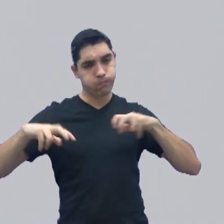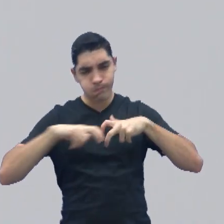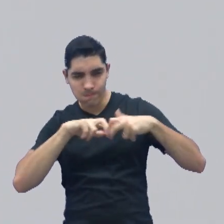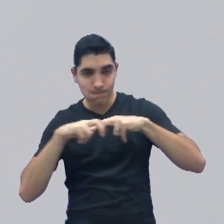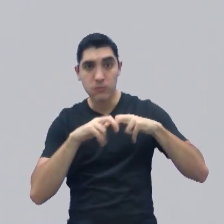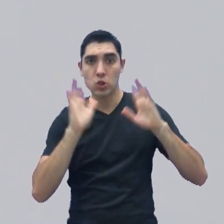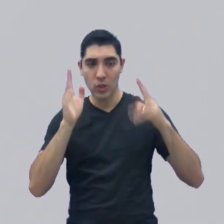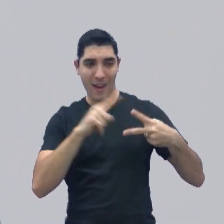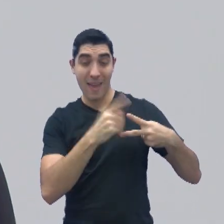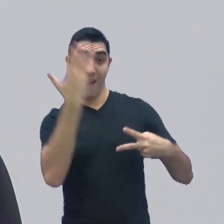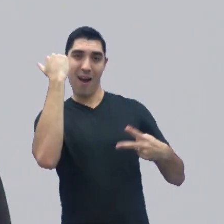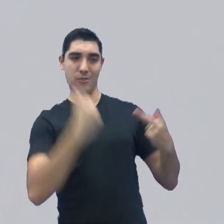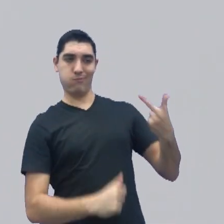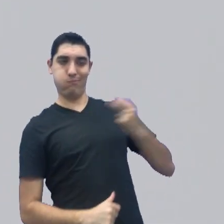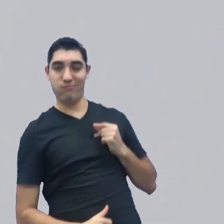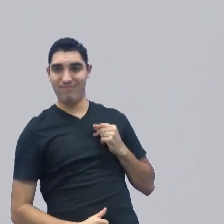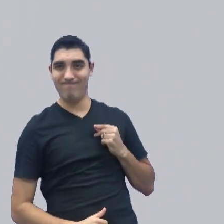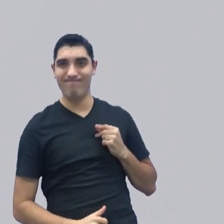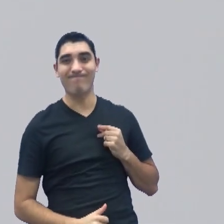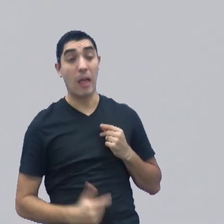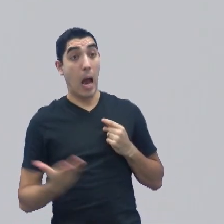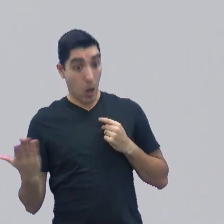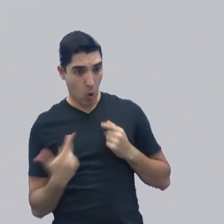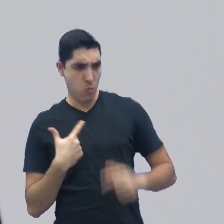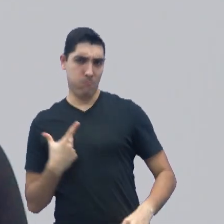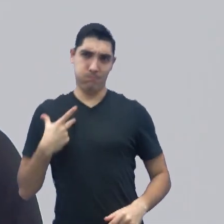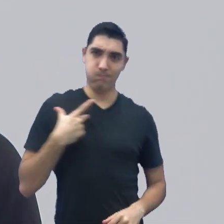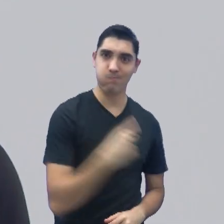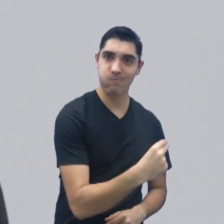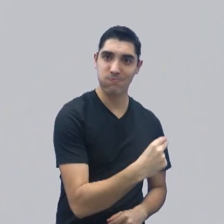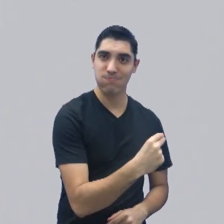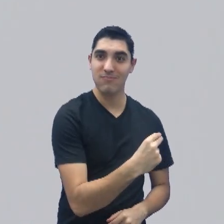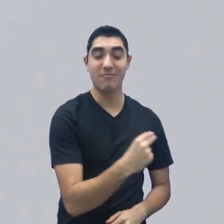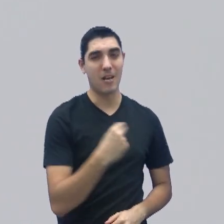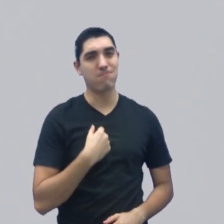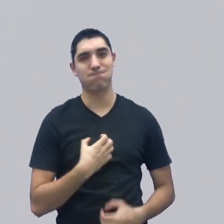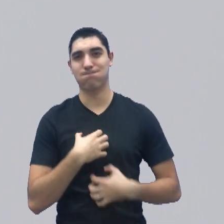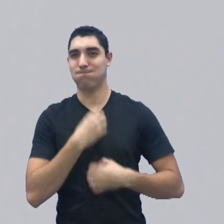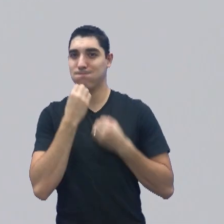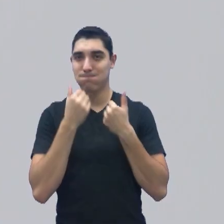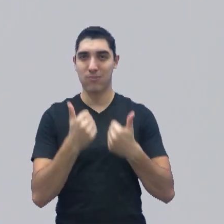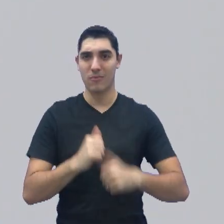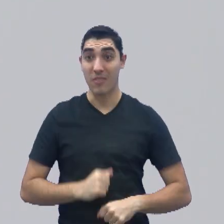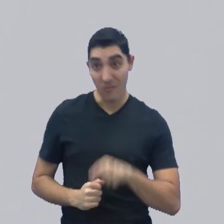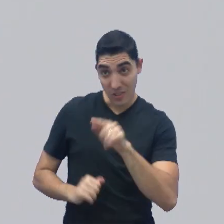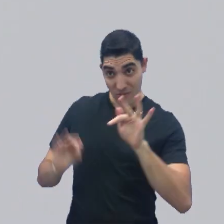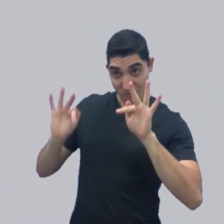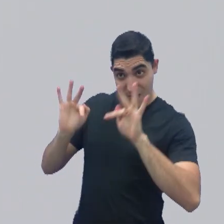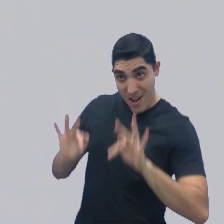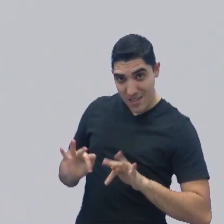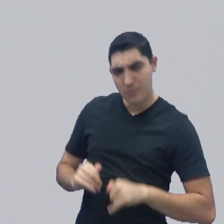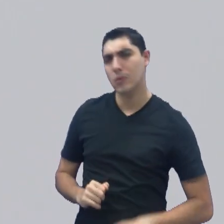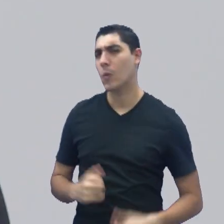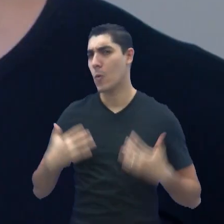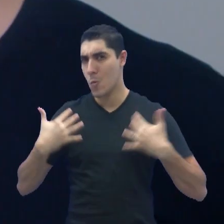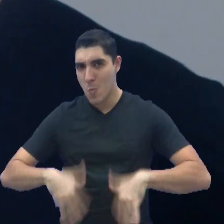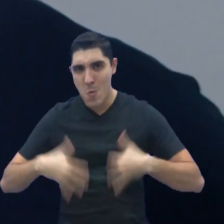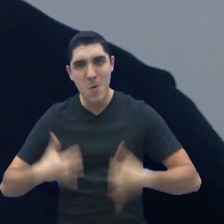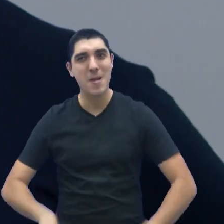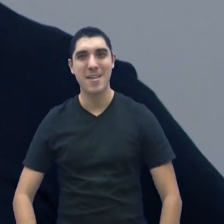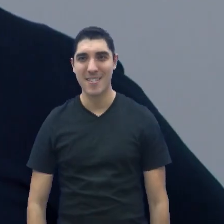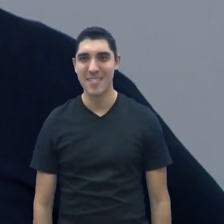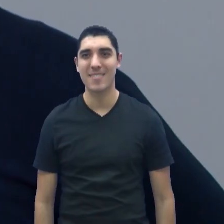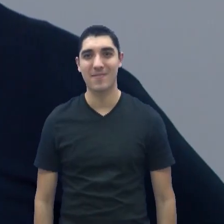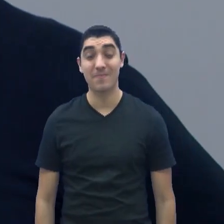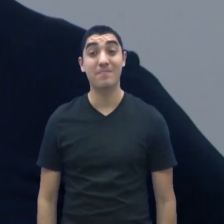tinha ganhado de mim, aí eu fui lá e ganhei dele, foi muito bom. E você ficou feliz de ser campeão sul-americano? Fiquei. Ele é uma